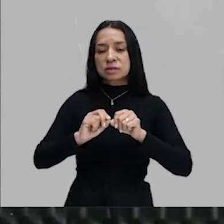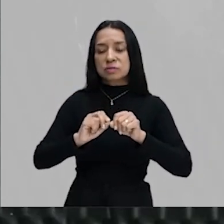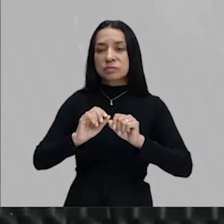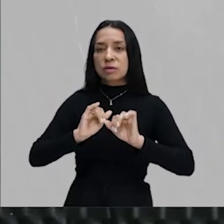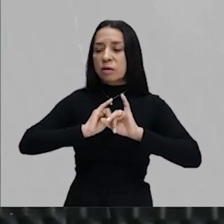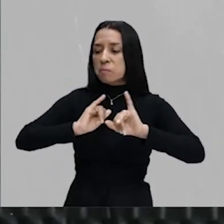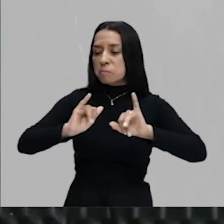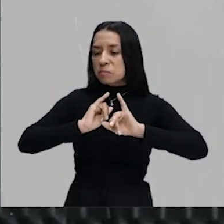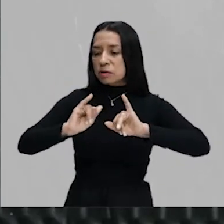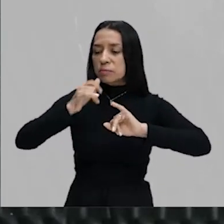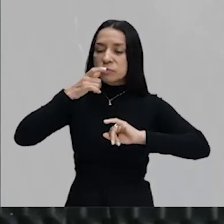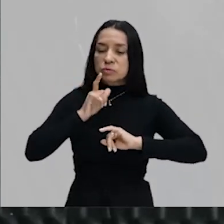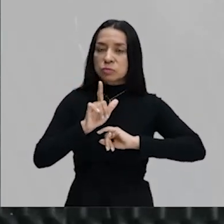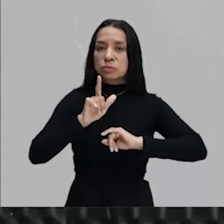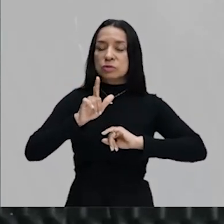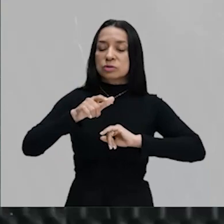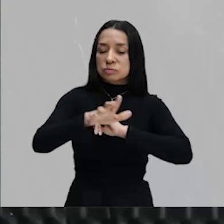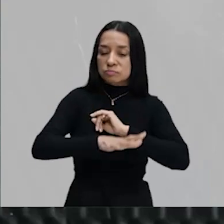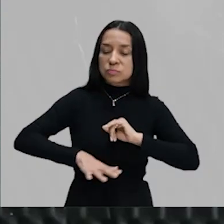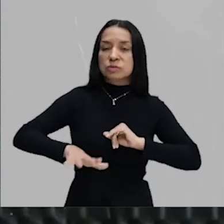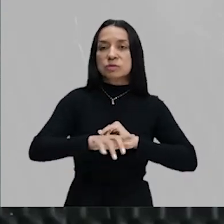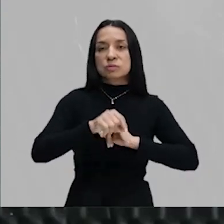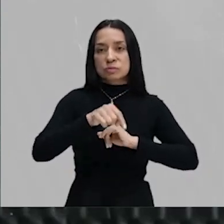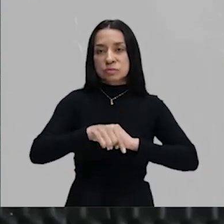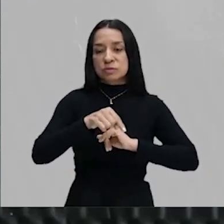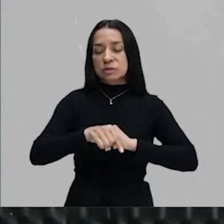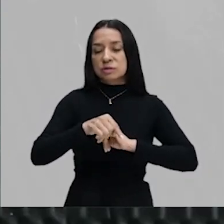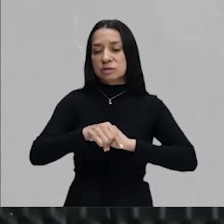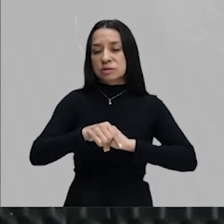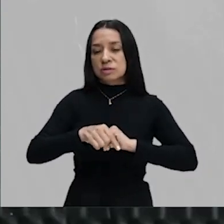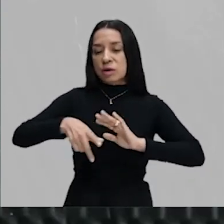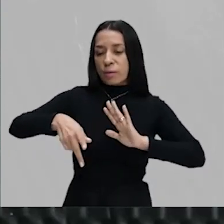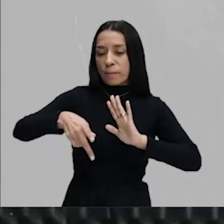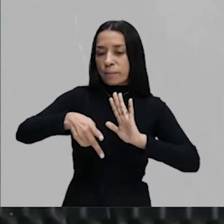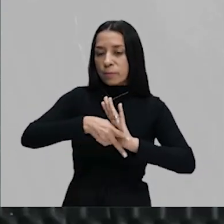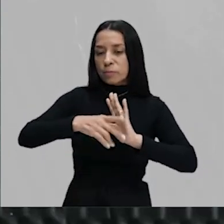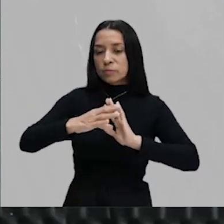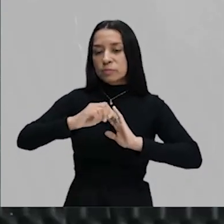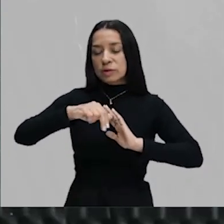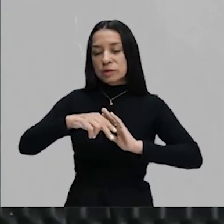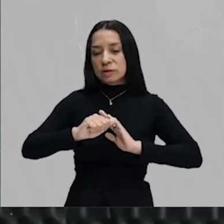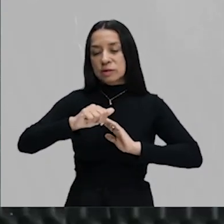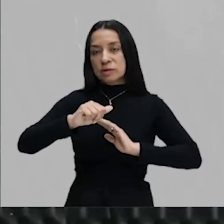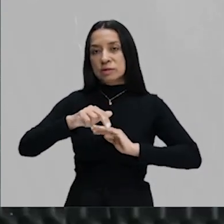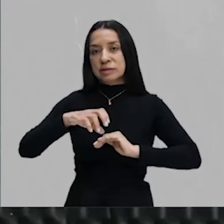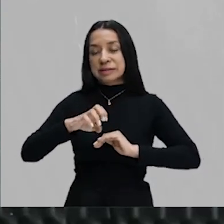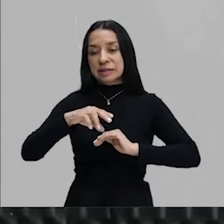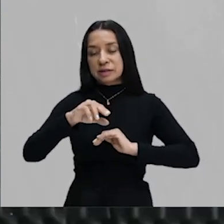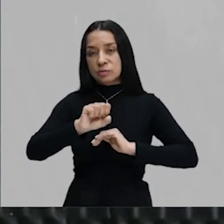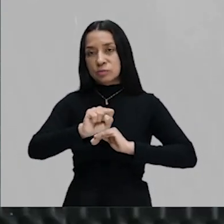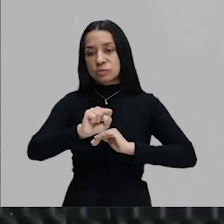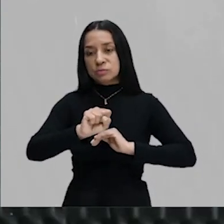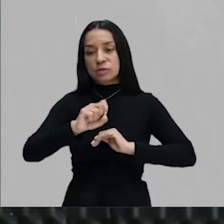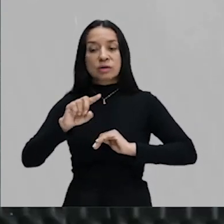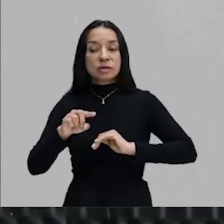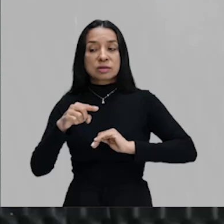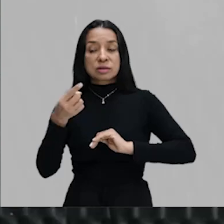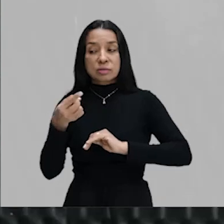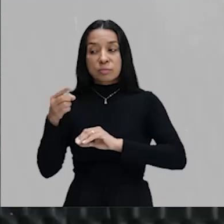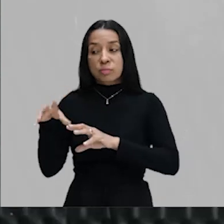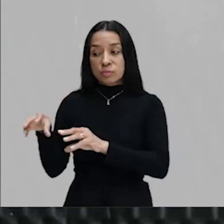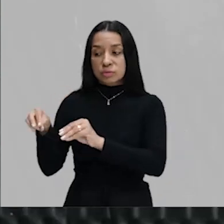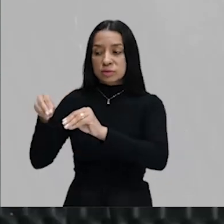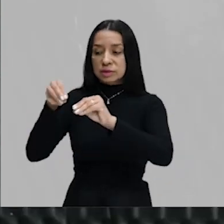conquistas desses territórios que estava aqui em posse dos cananeus e filisteus. Isso logo após a saída